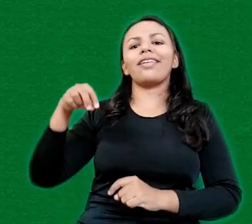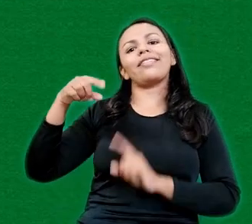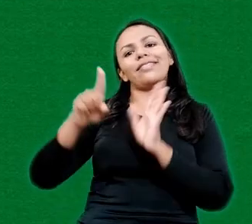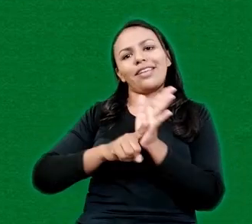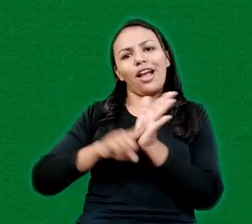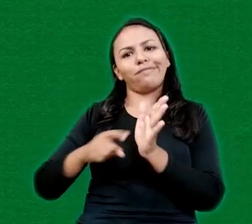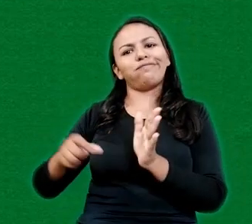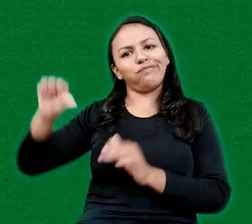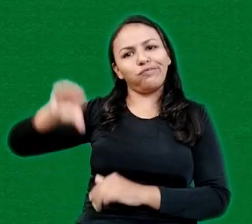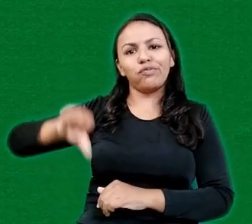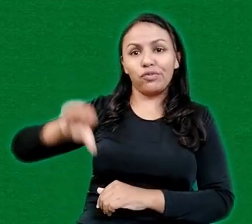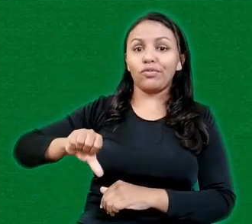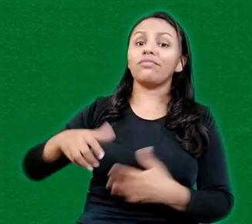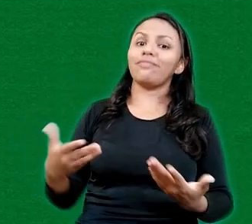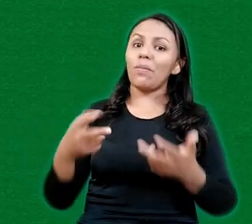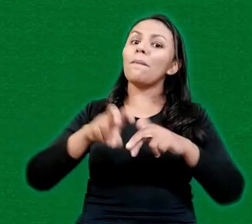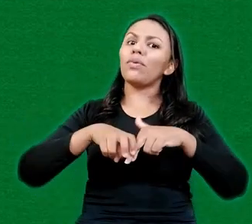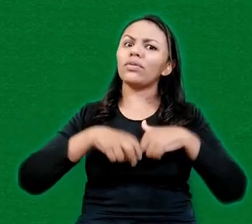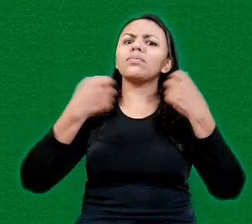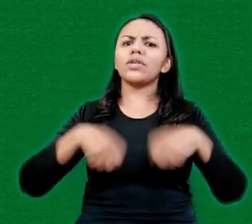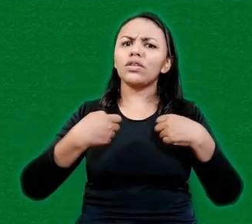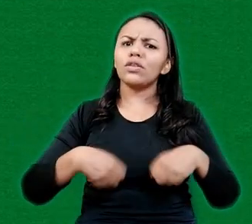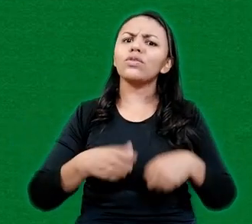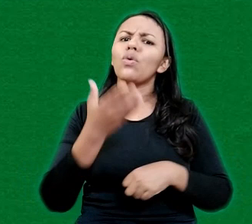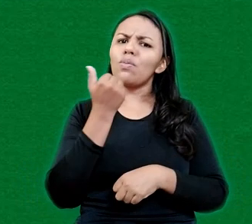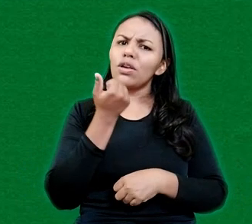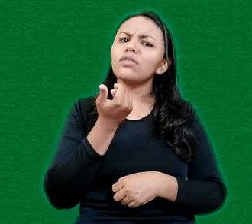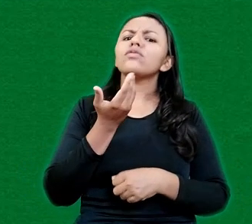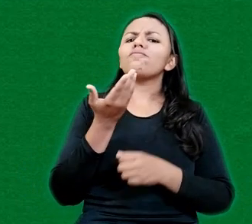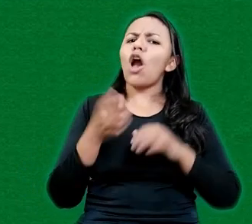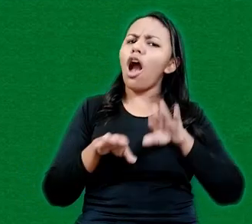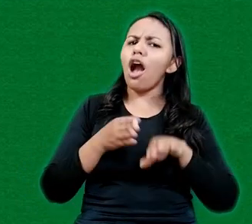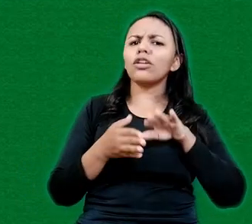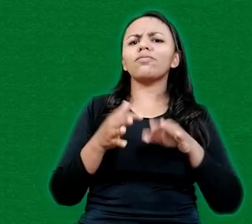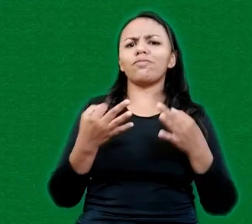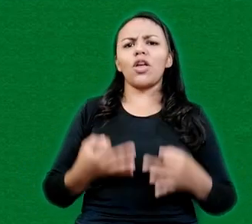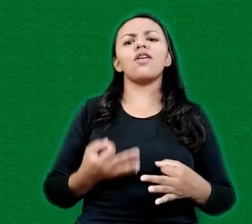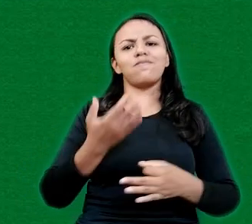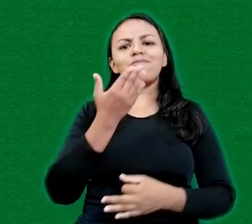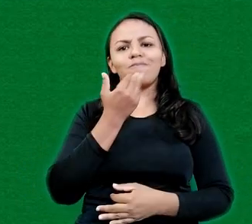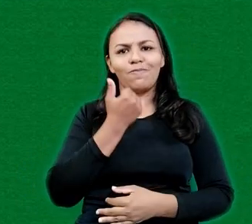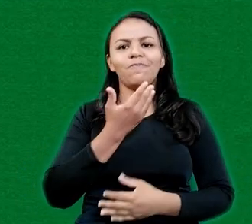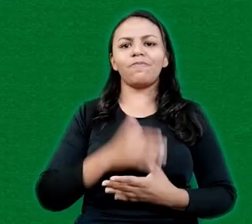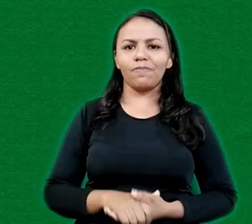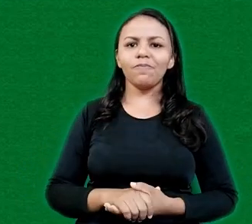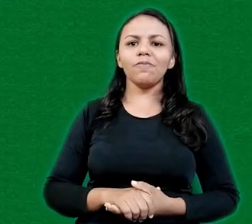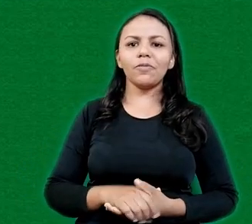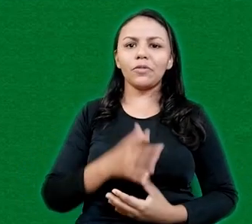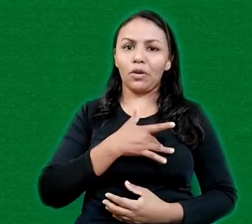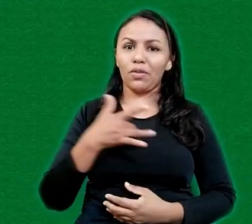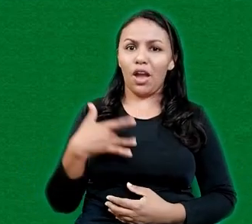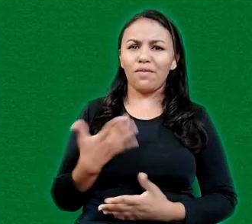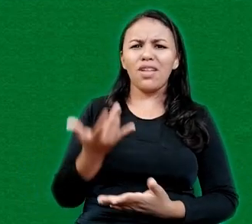importante a gente procurar manter um consumo mais equilibrado de alimentos saudáveis, reduzindo aí